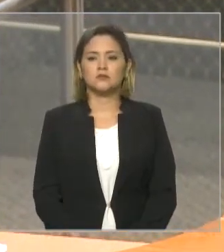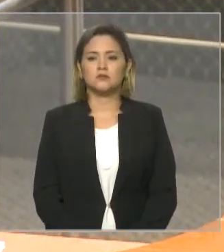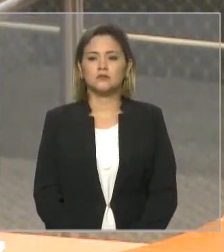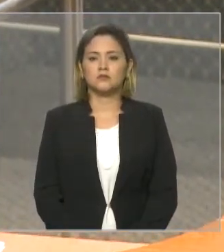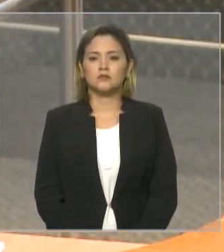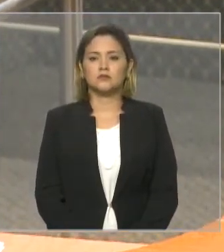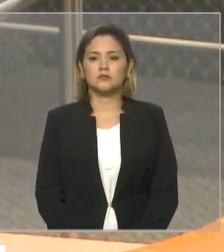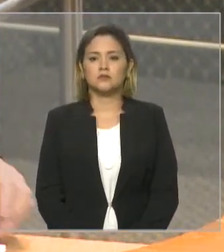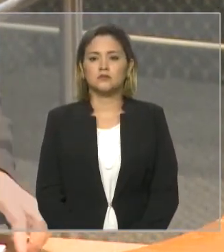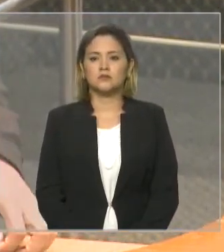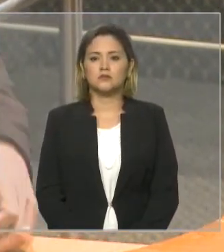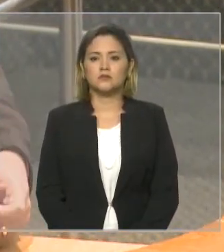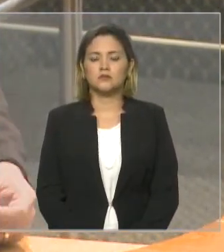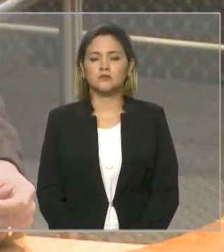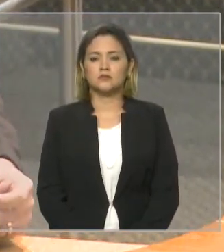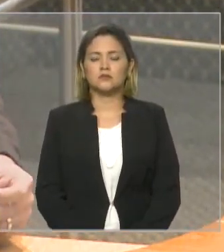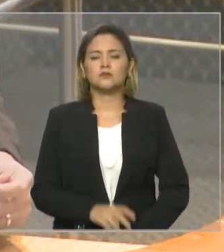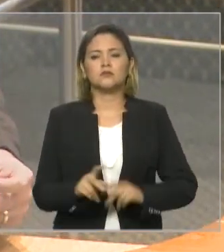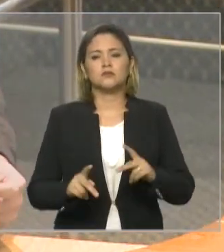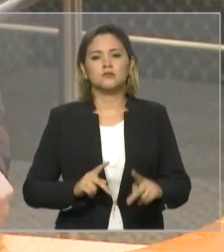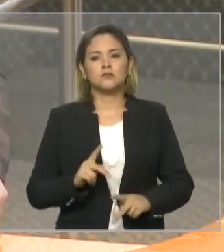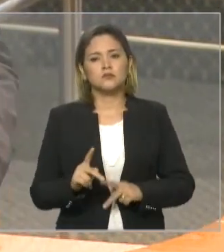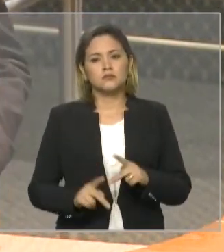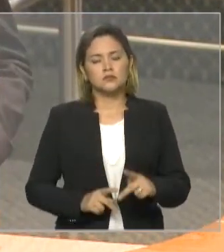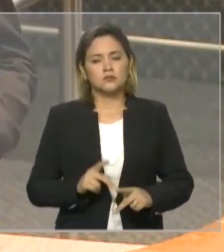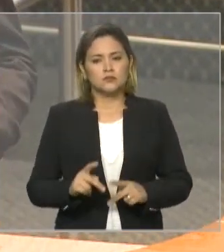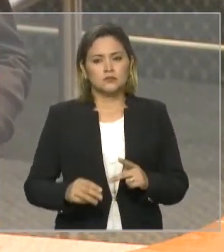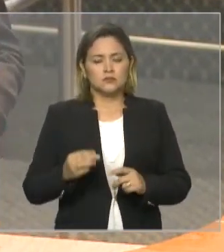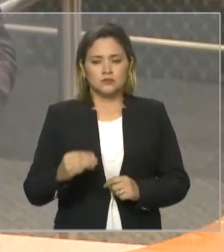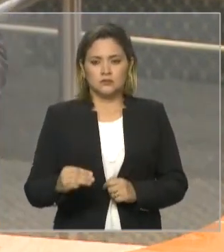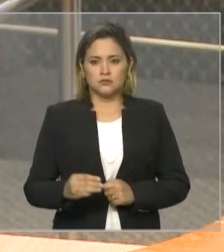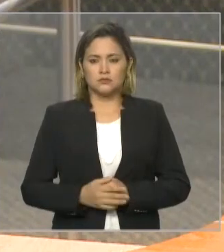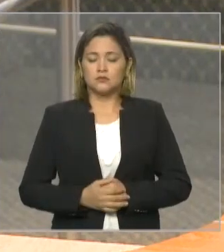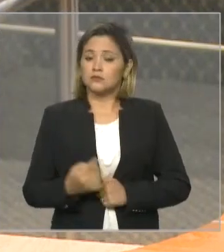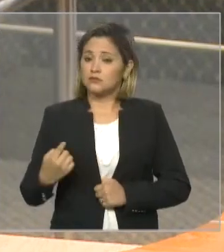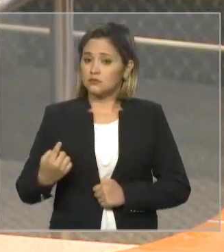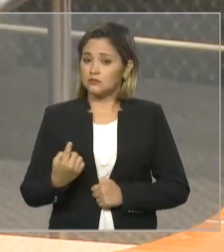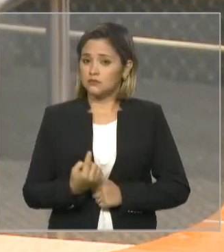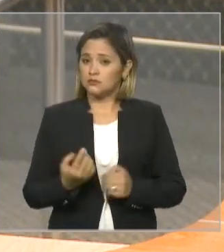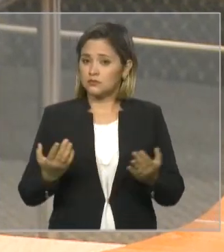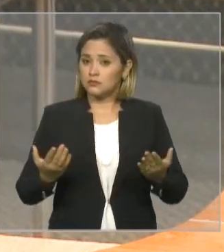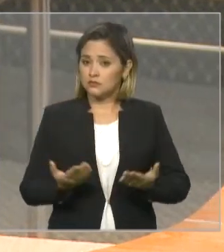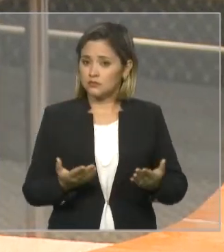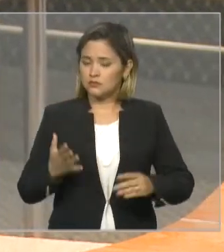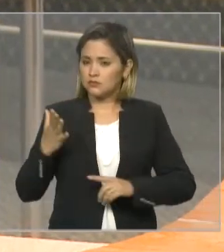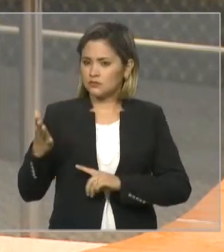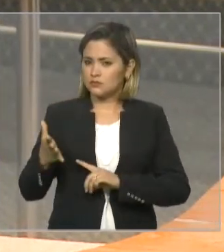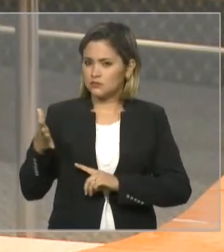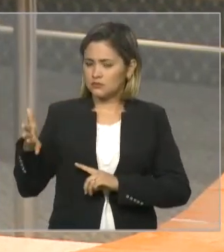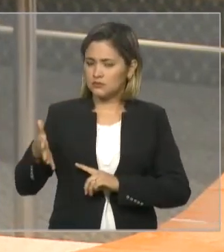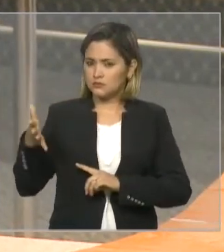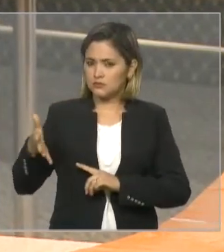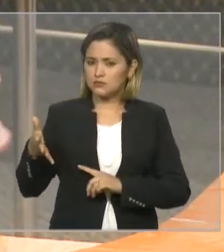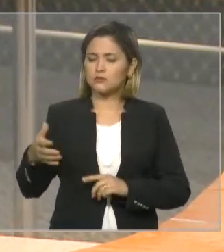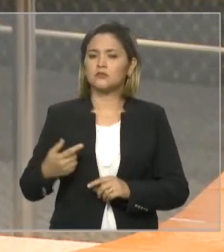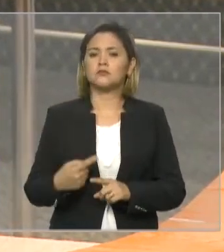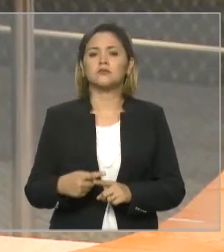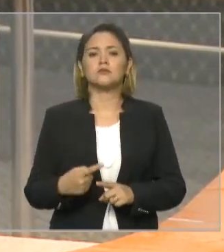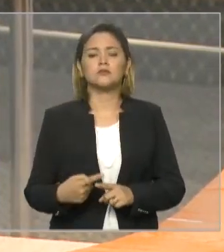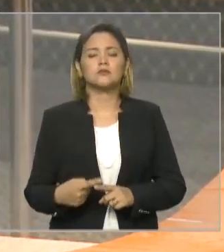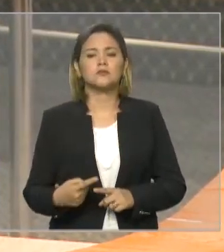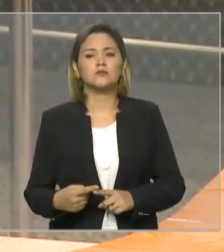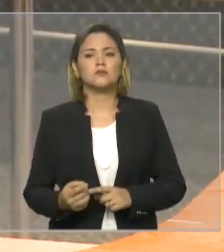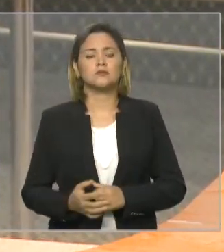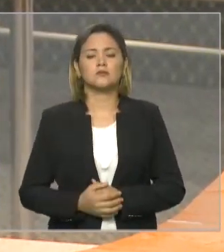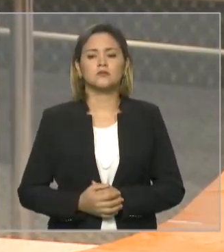povo do Maranhão, eu venho a esta tribuna para também estender